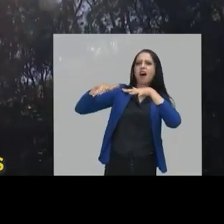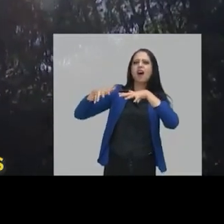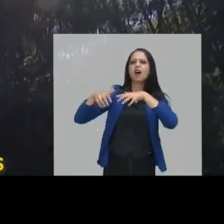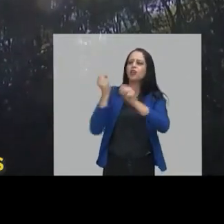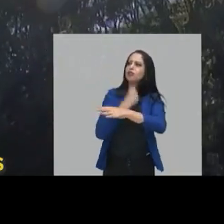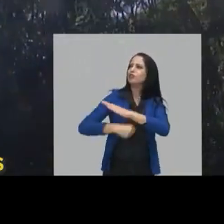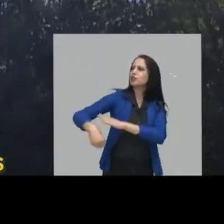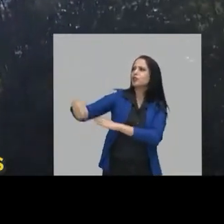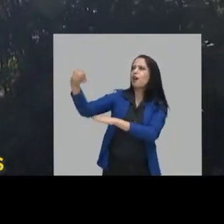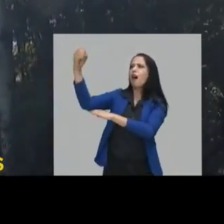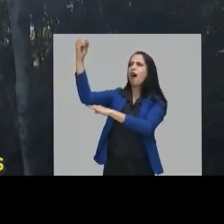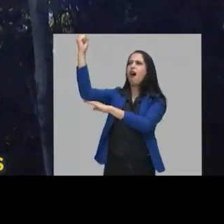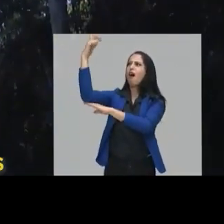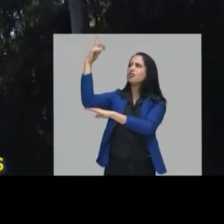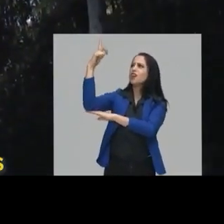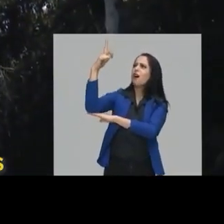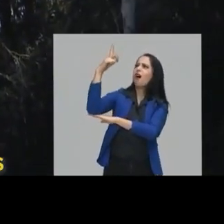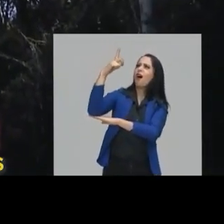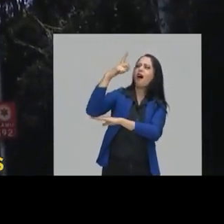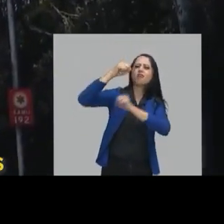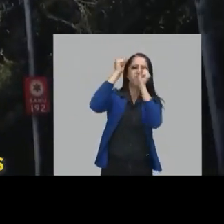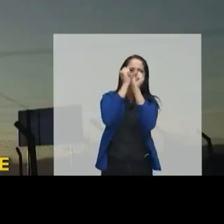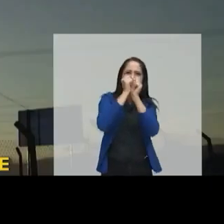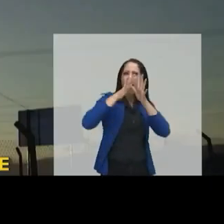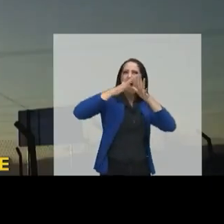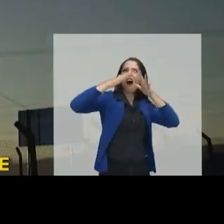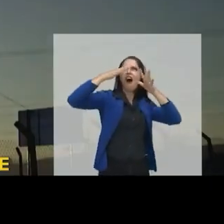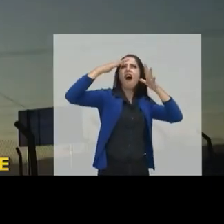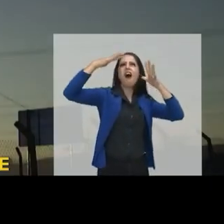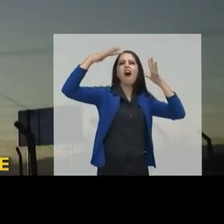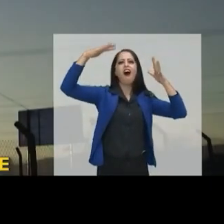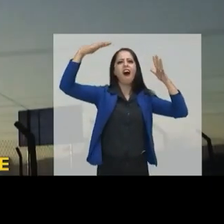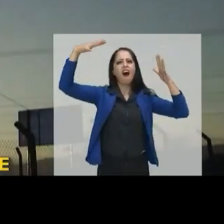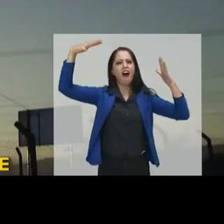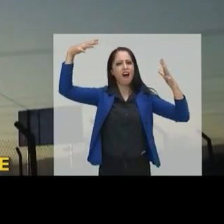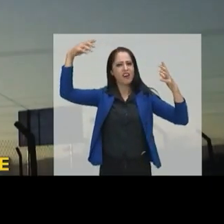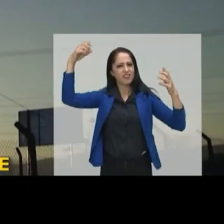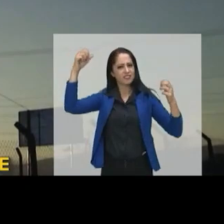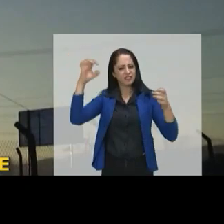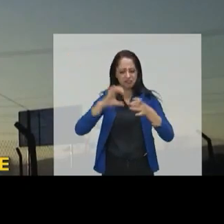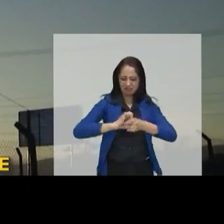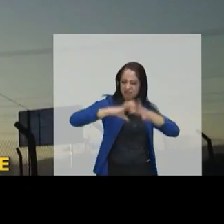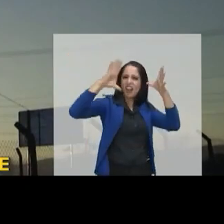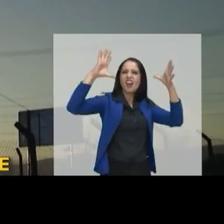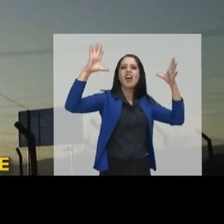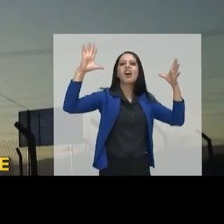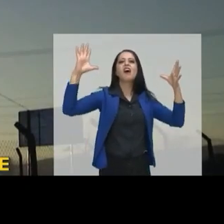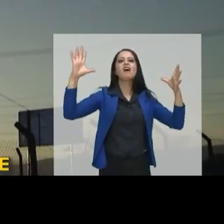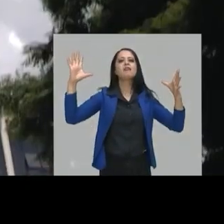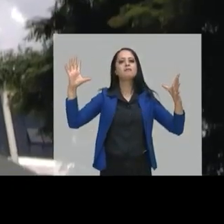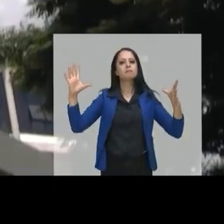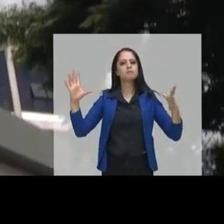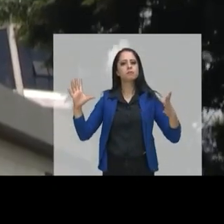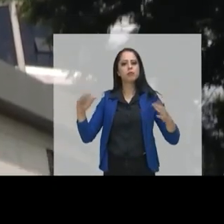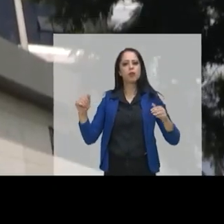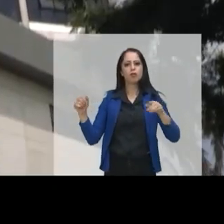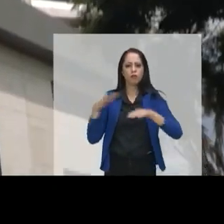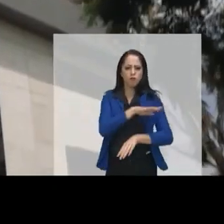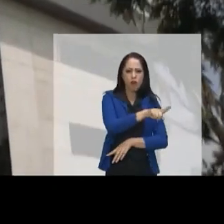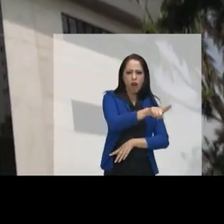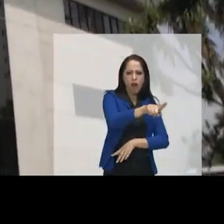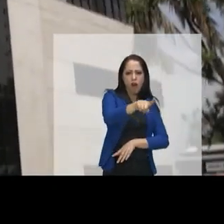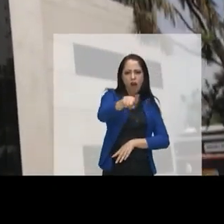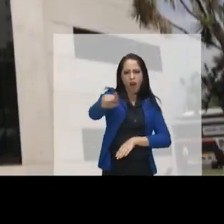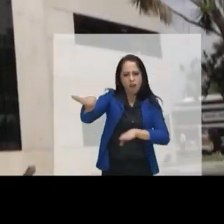eu s para Liberdade raios fidos brilhou do céu na pátria nesse instante seu